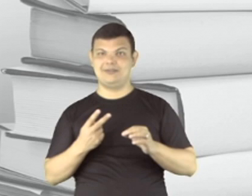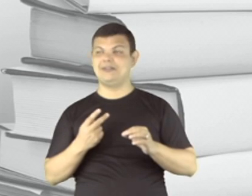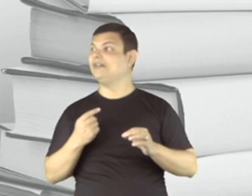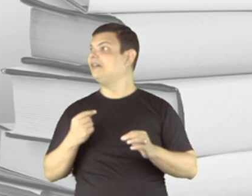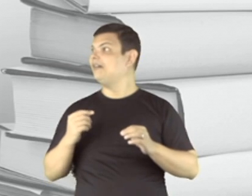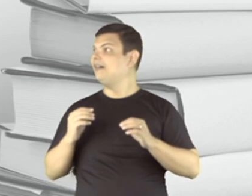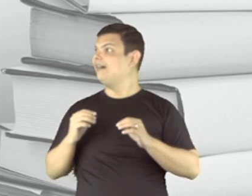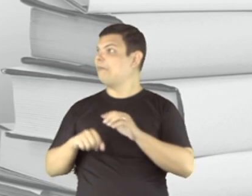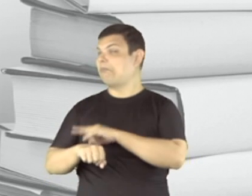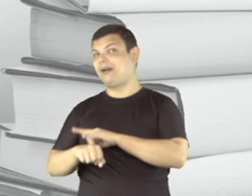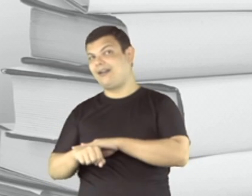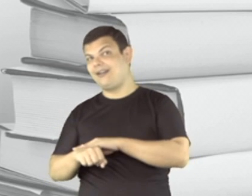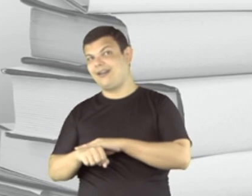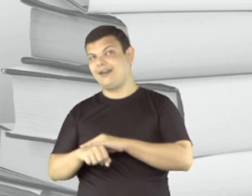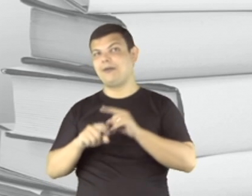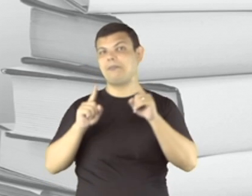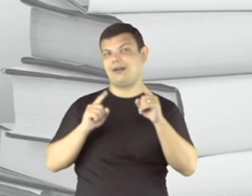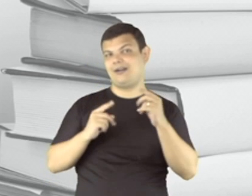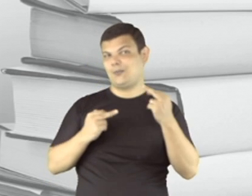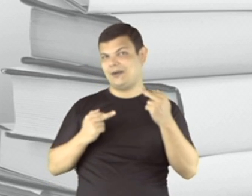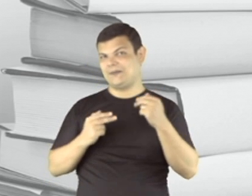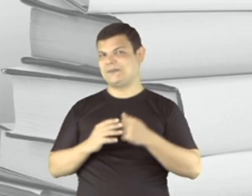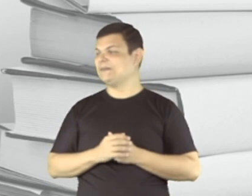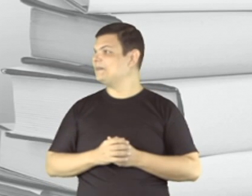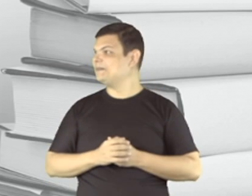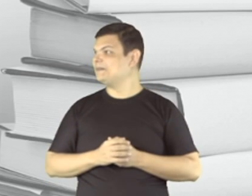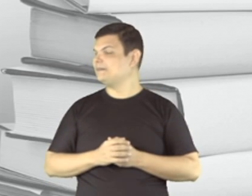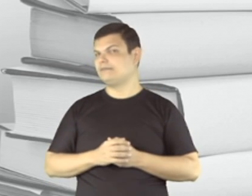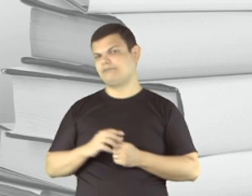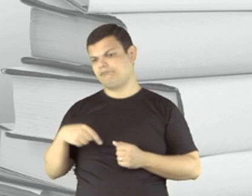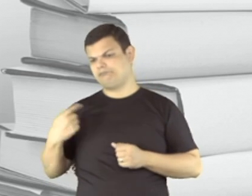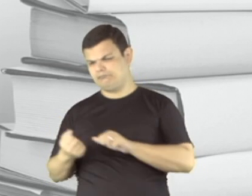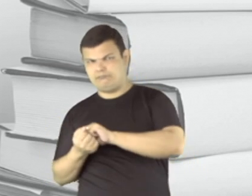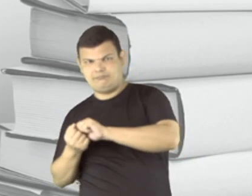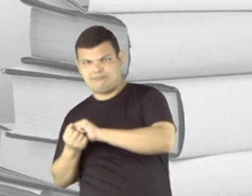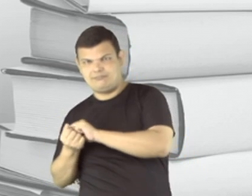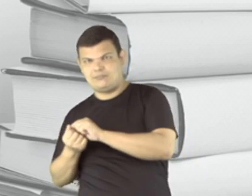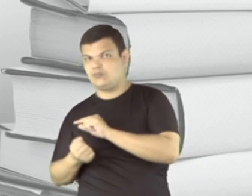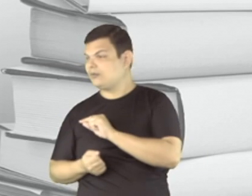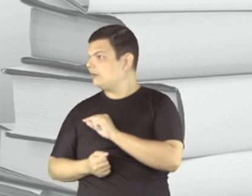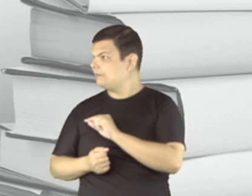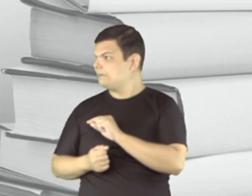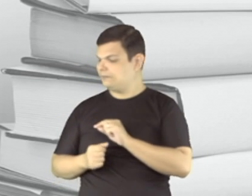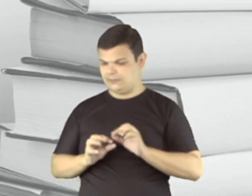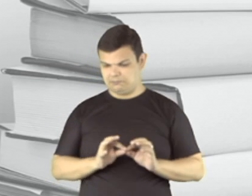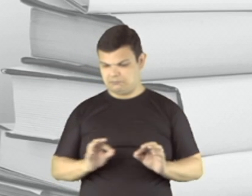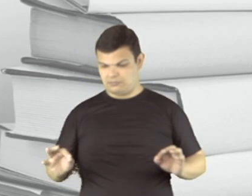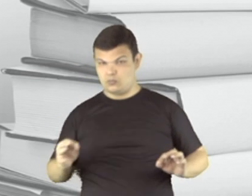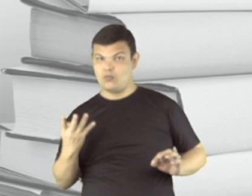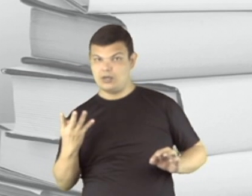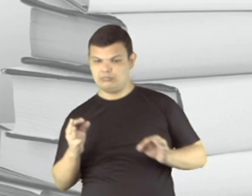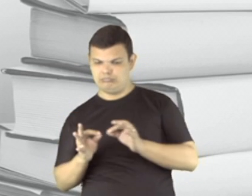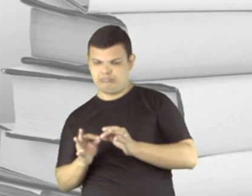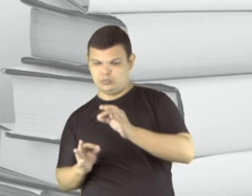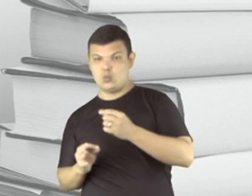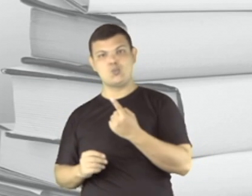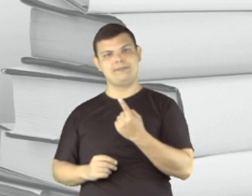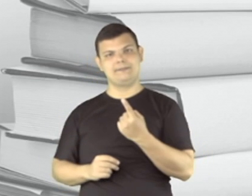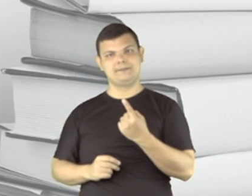tamanho do pátio dessa casa. E aqui, ó, a área de serviço. Eu tenho base 4 e altura